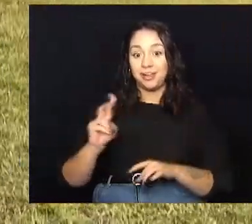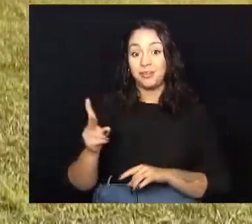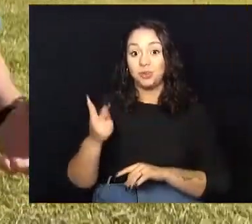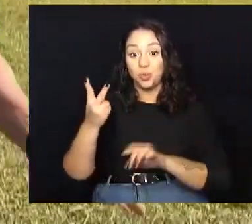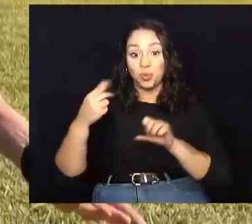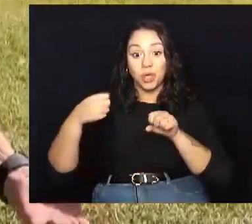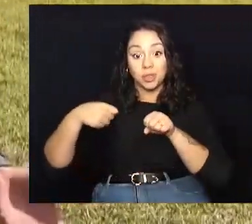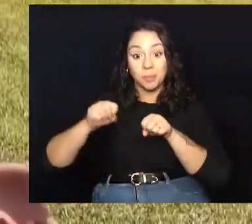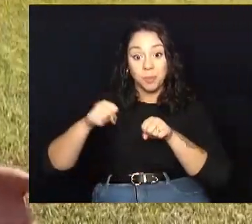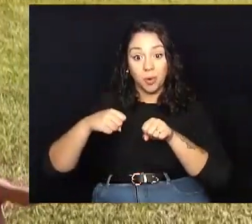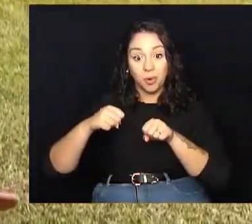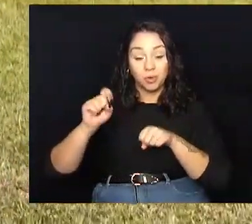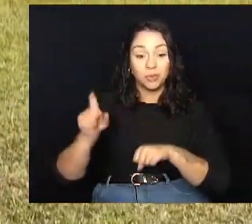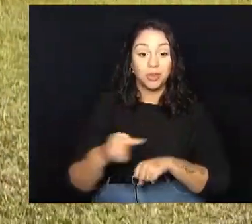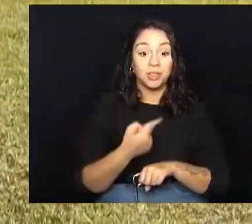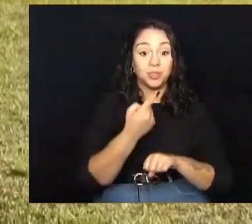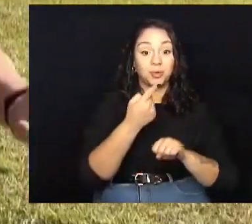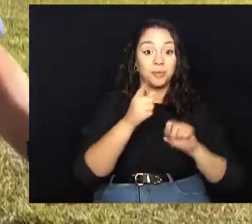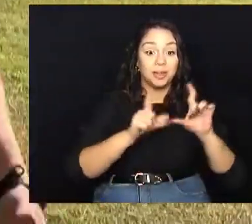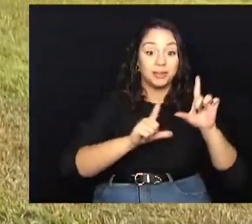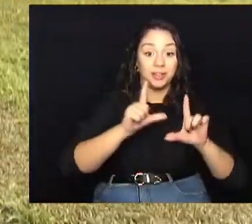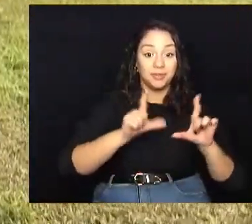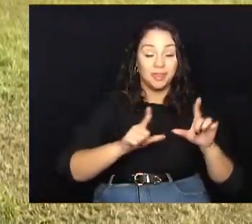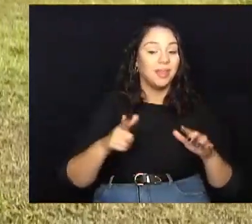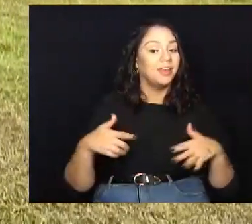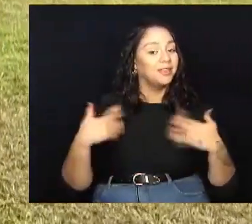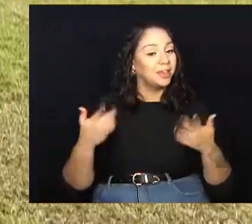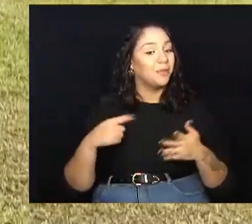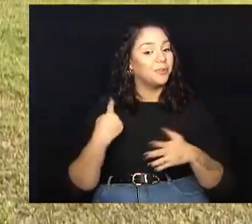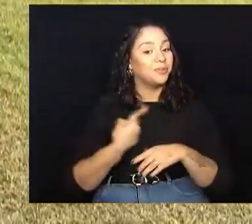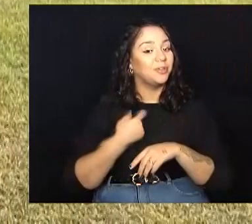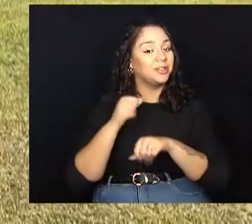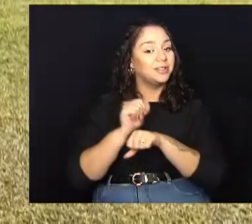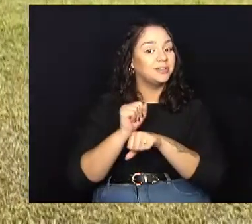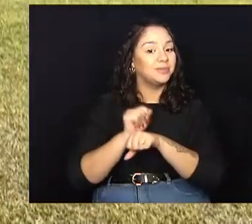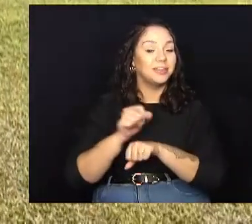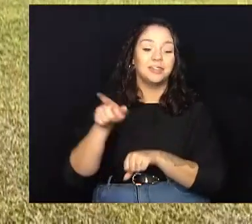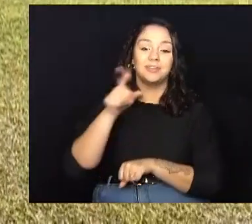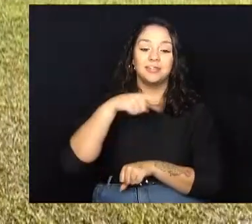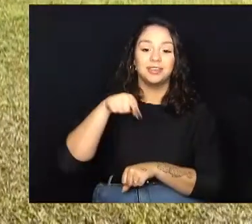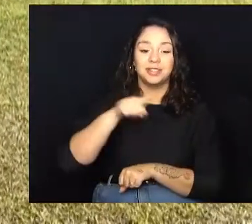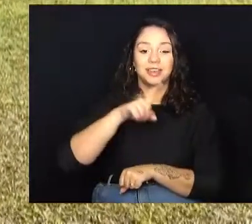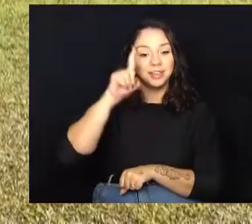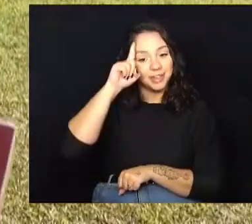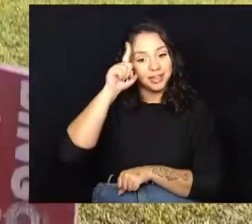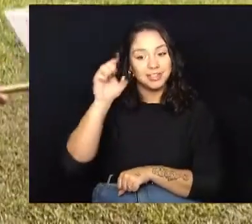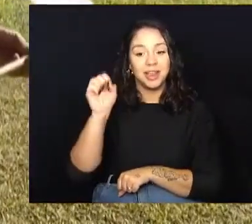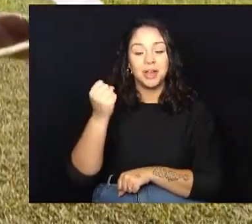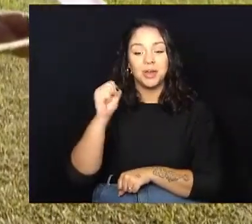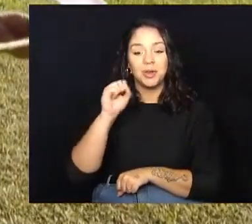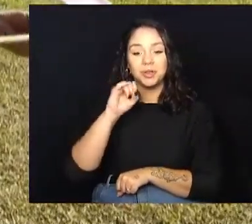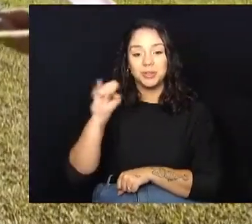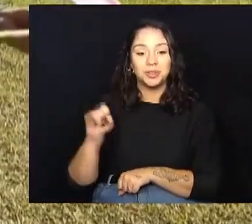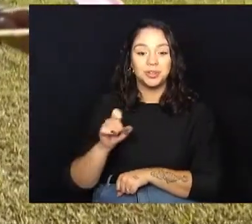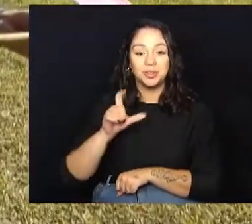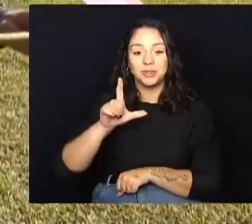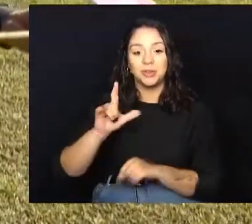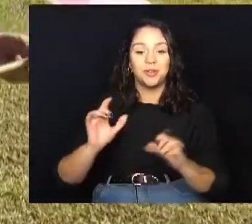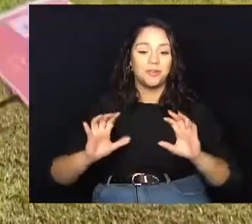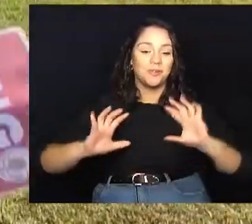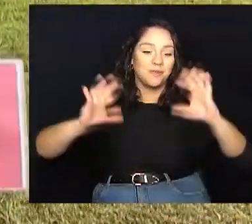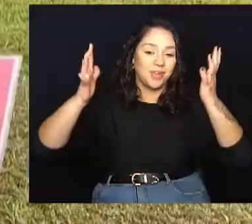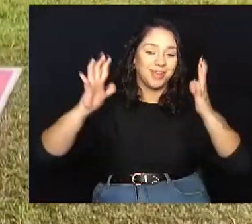e uma TV então nós aguardamos vocês no dia oito de julho para festar